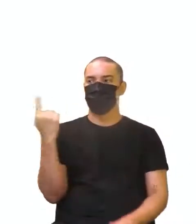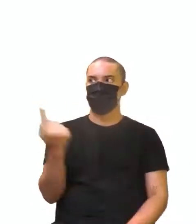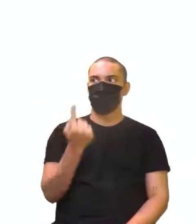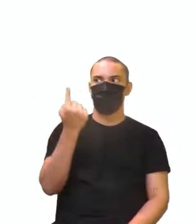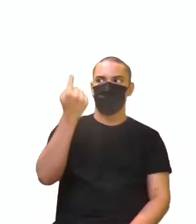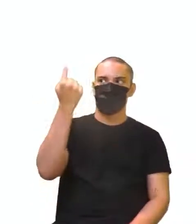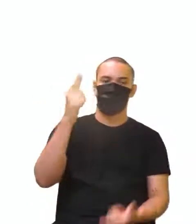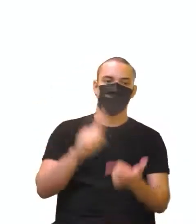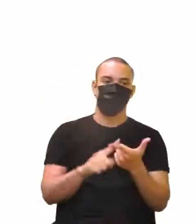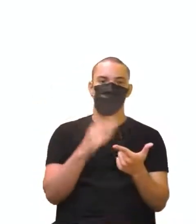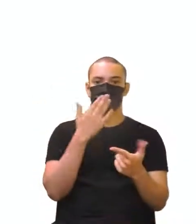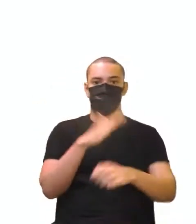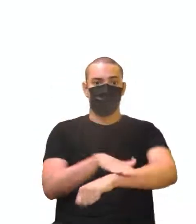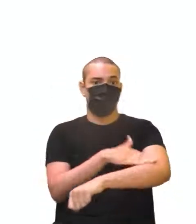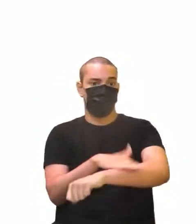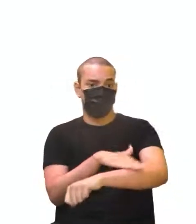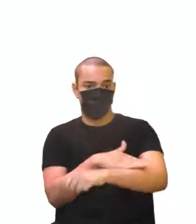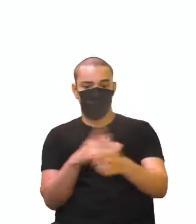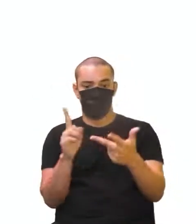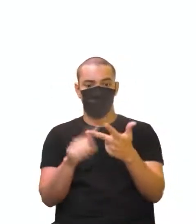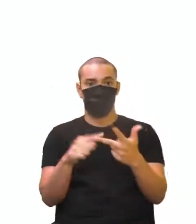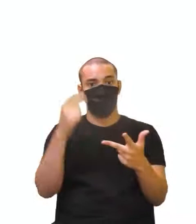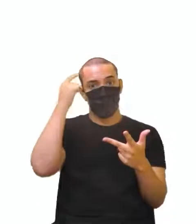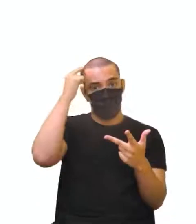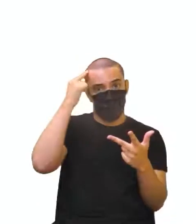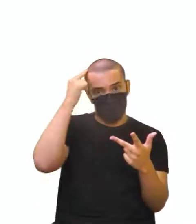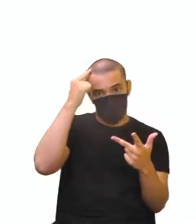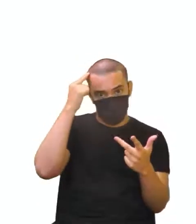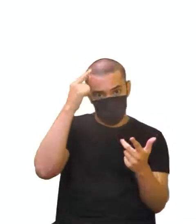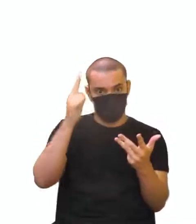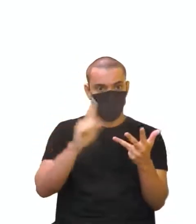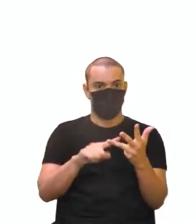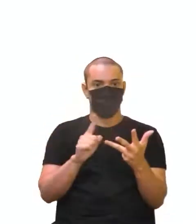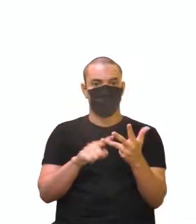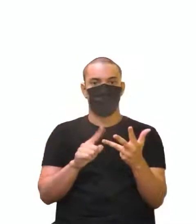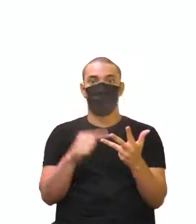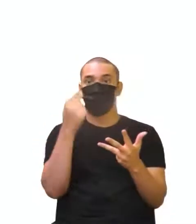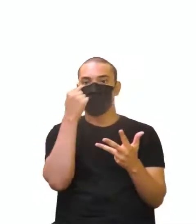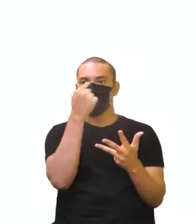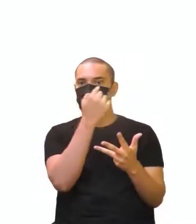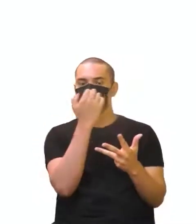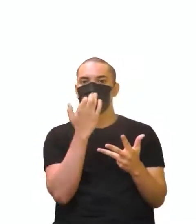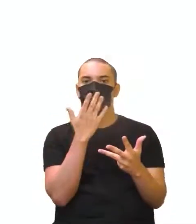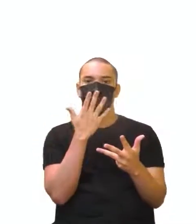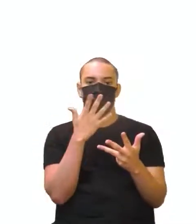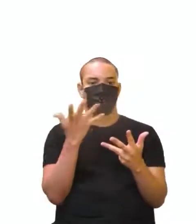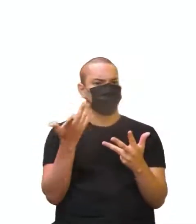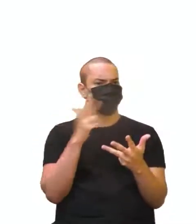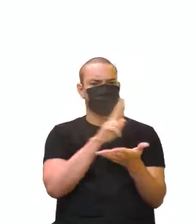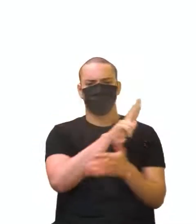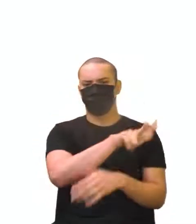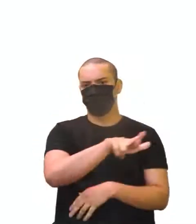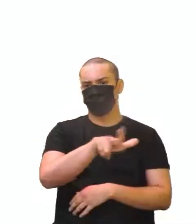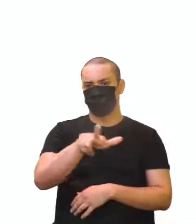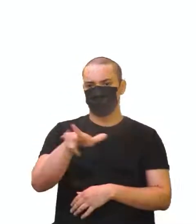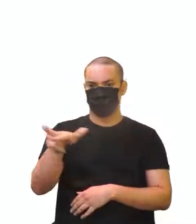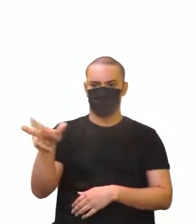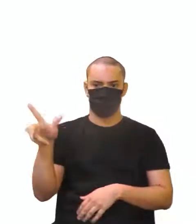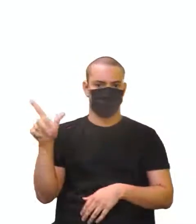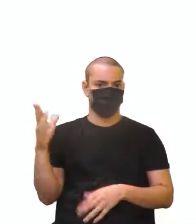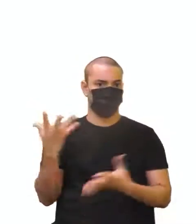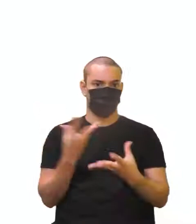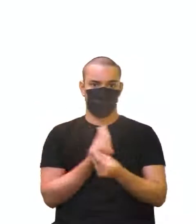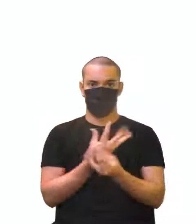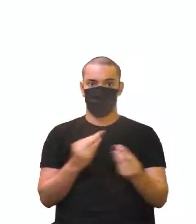falar da cor da pele, pode falar do tipo de cabelo, a tonalidade da cor dos olhos, tá bom? E aí vai uma gama